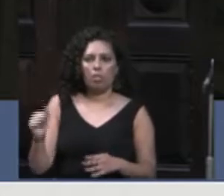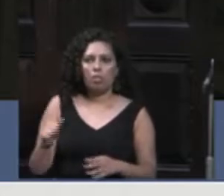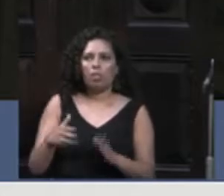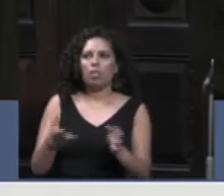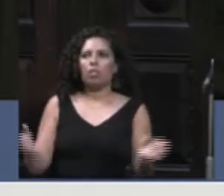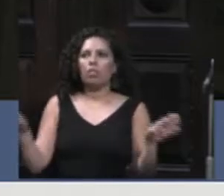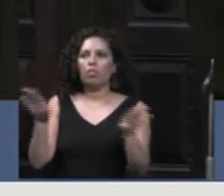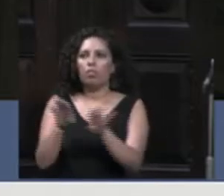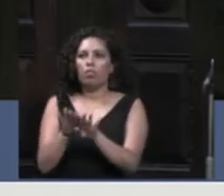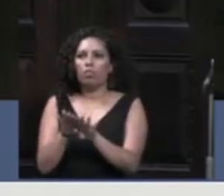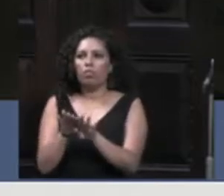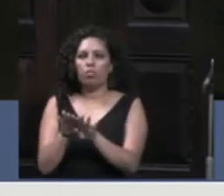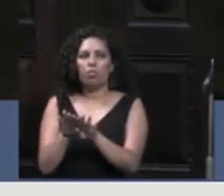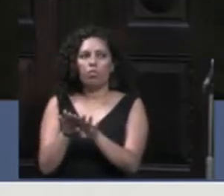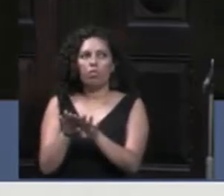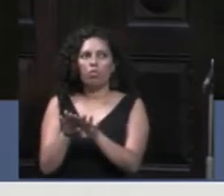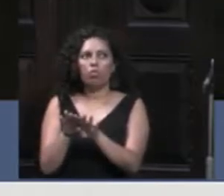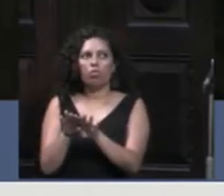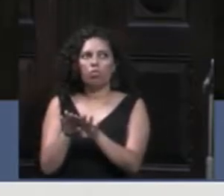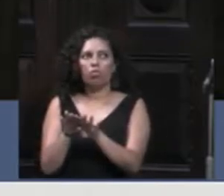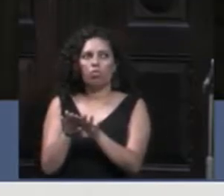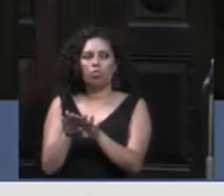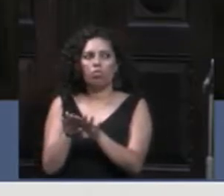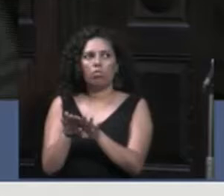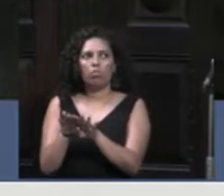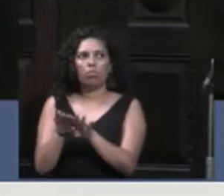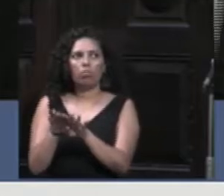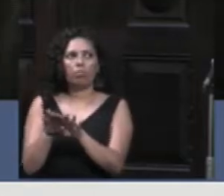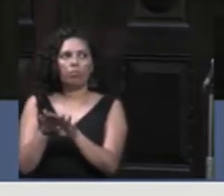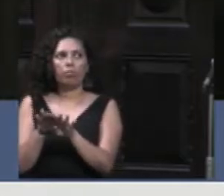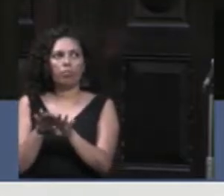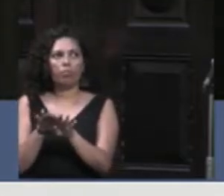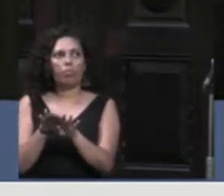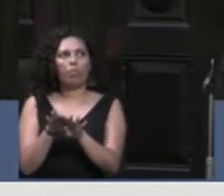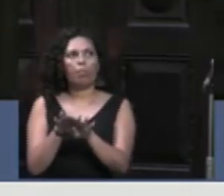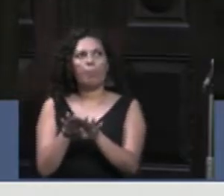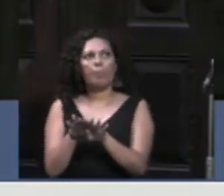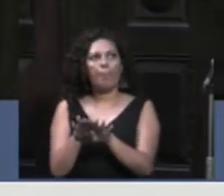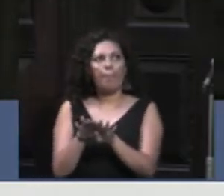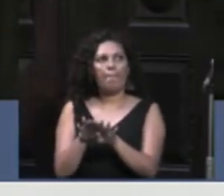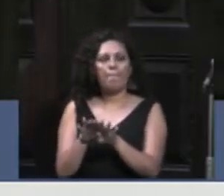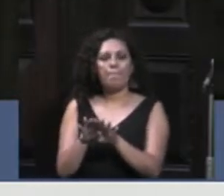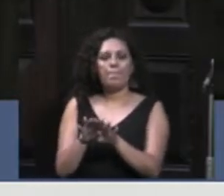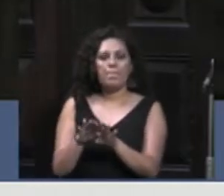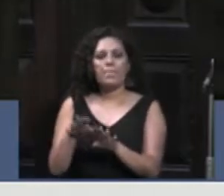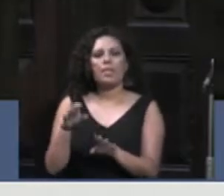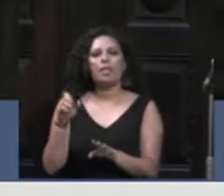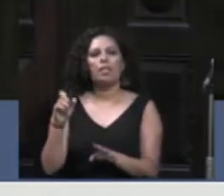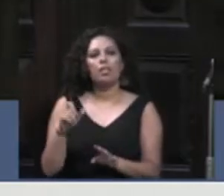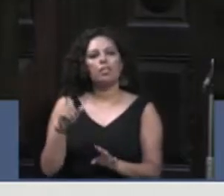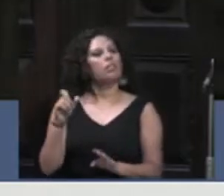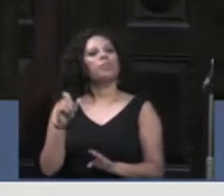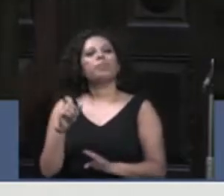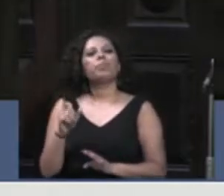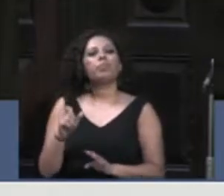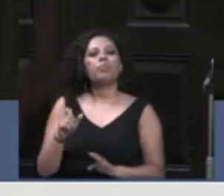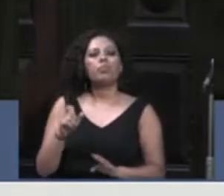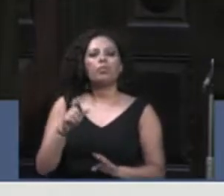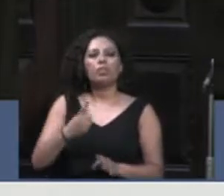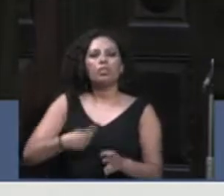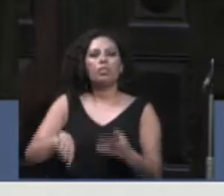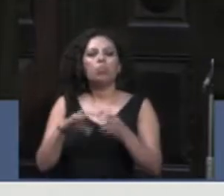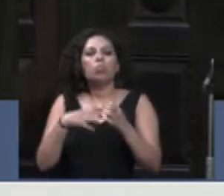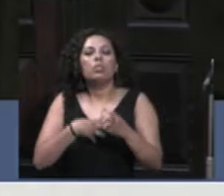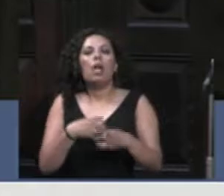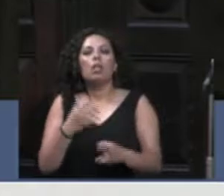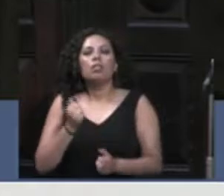de Madalena, assim como quer fazer com Sumidouro, assim como quer fazer com outros municípios. Então, a ansiedade existe